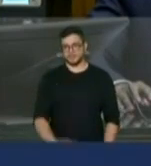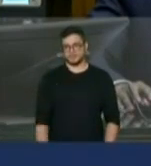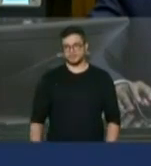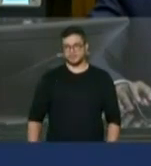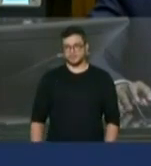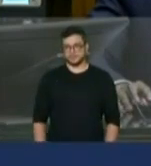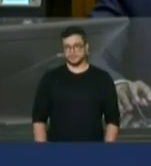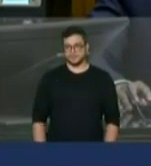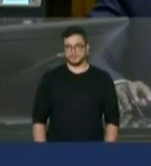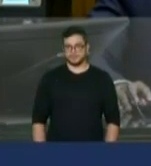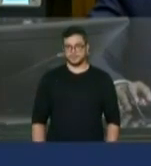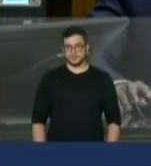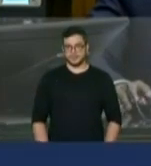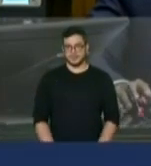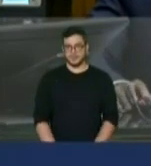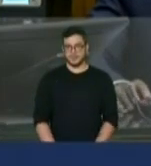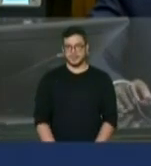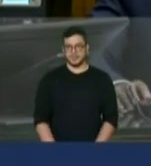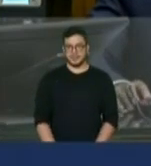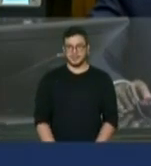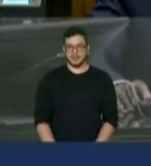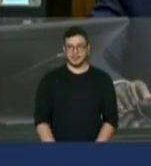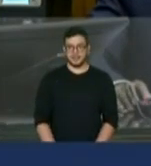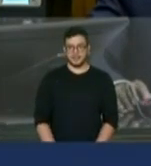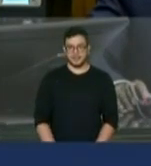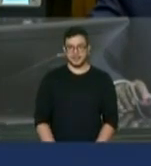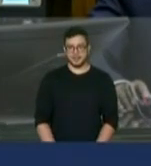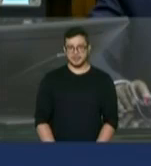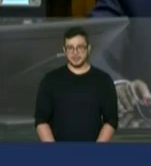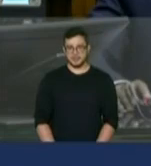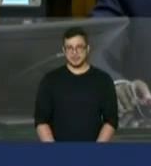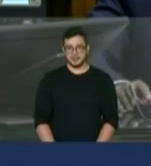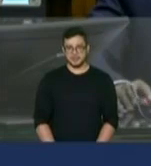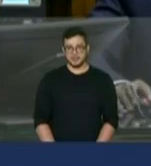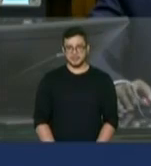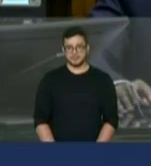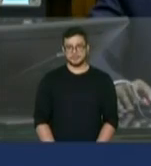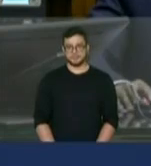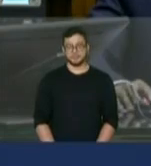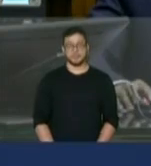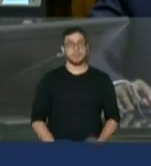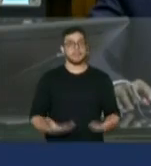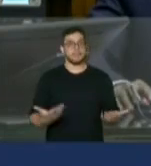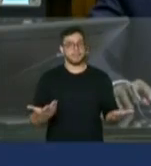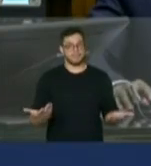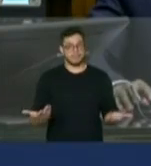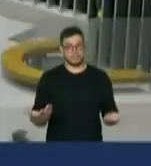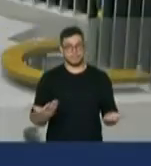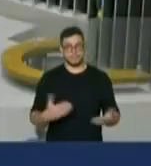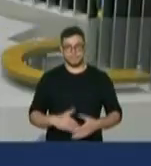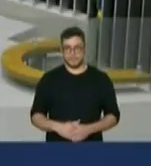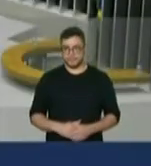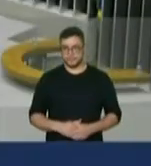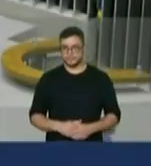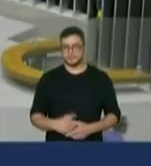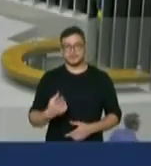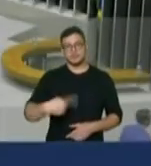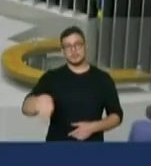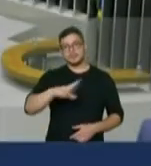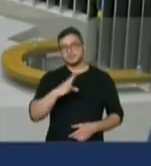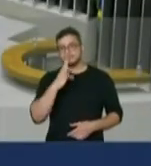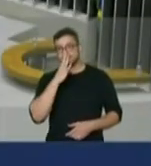metade Vai para os próprios parlamentares Só que os projetos enviados eles terão que ser executados Então são